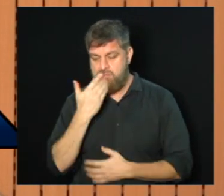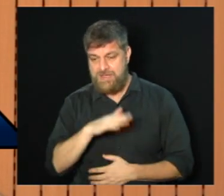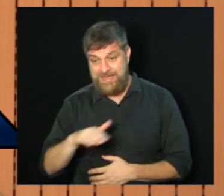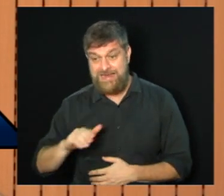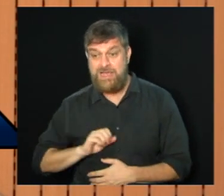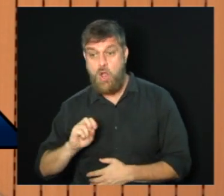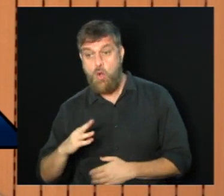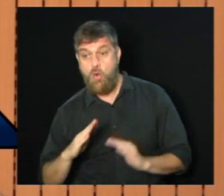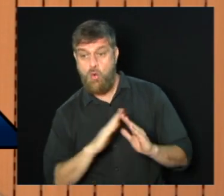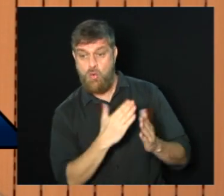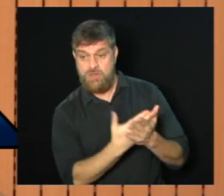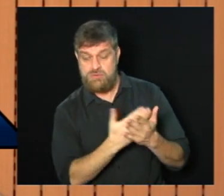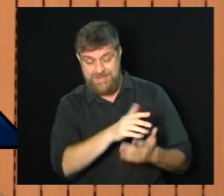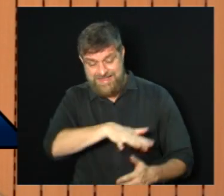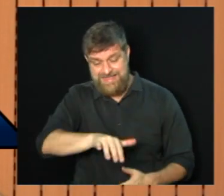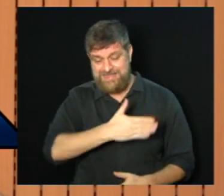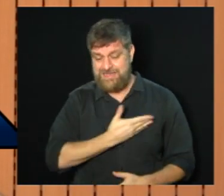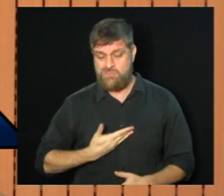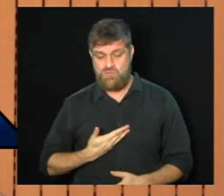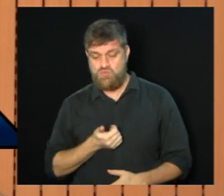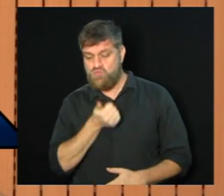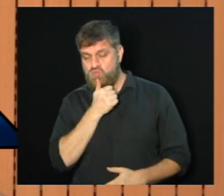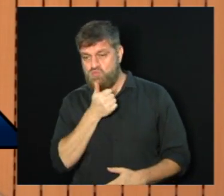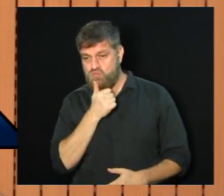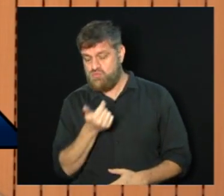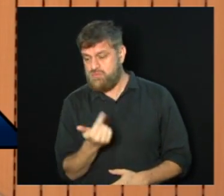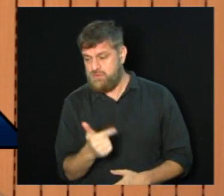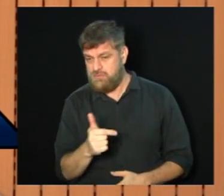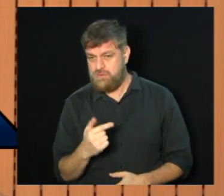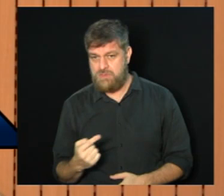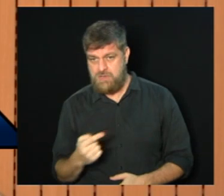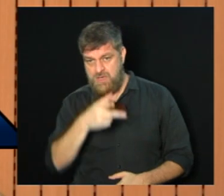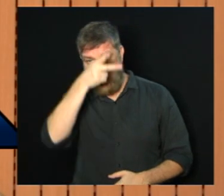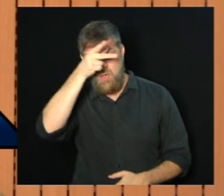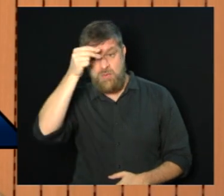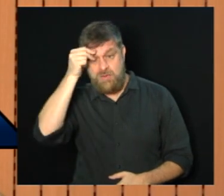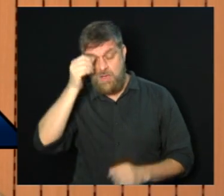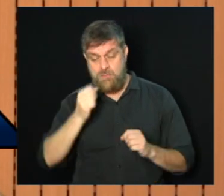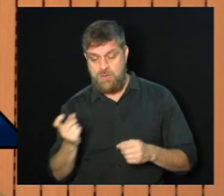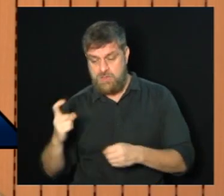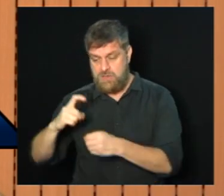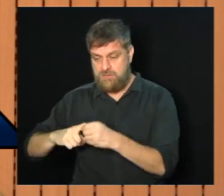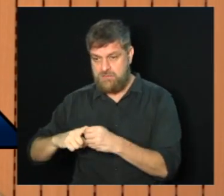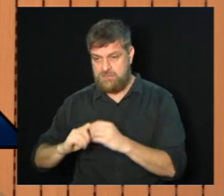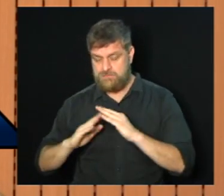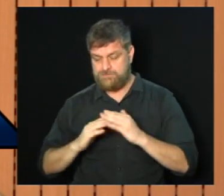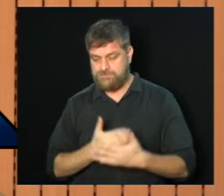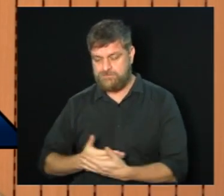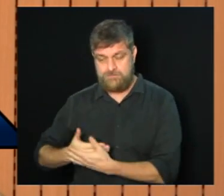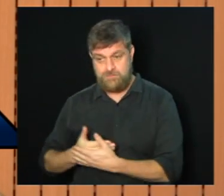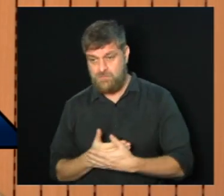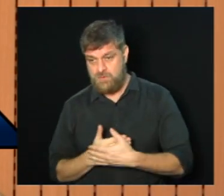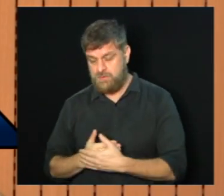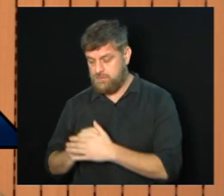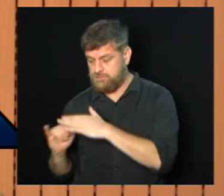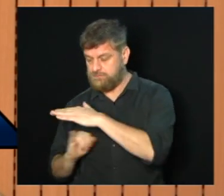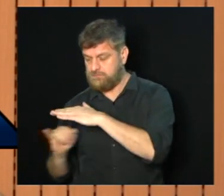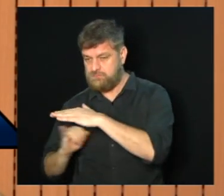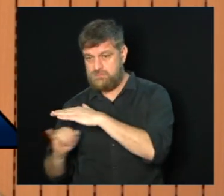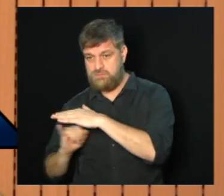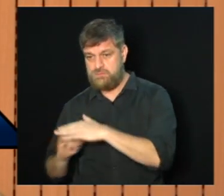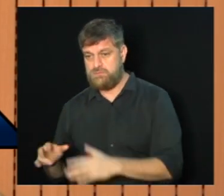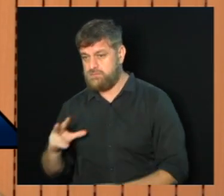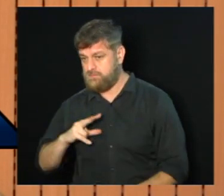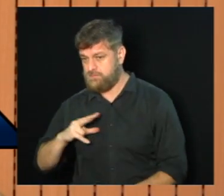obtenham vaga na rede municipal. O Poder Executivo poderá celebrar convênio com creches e escolas particulares de educação